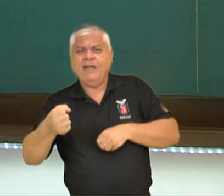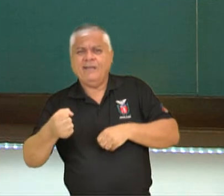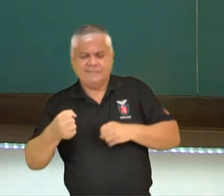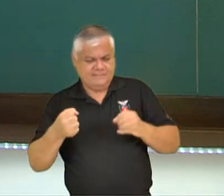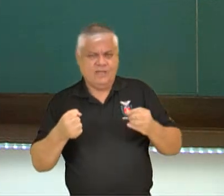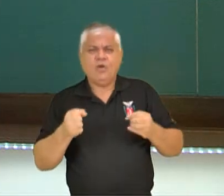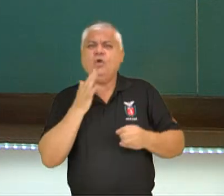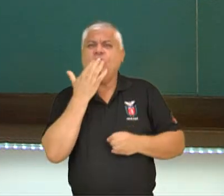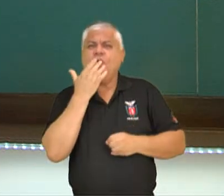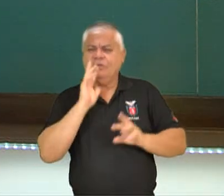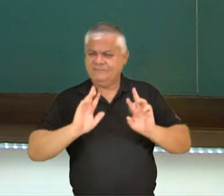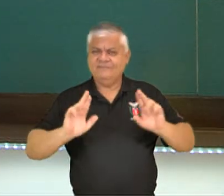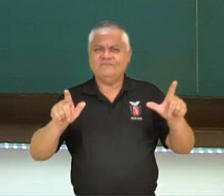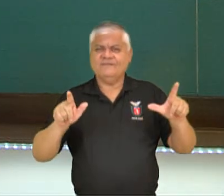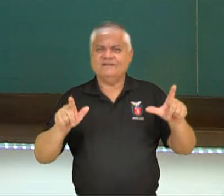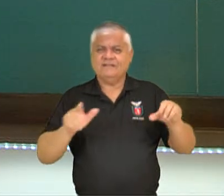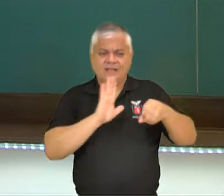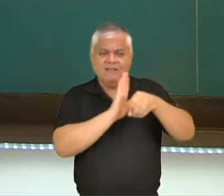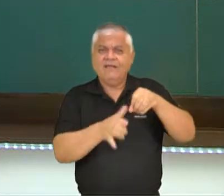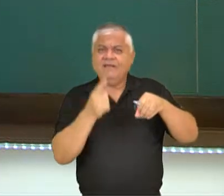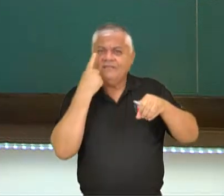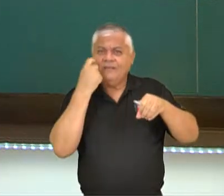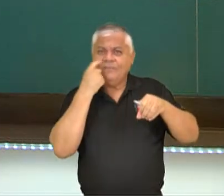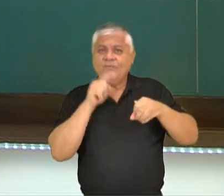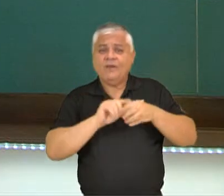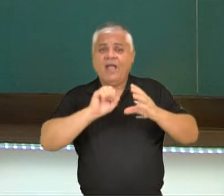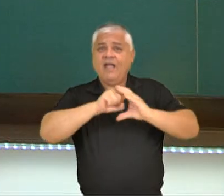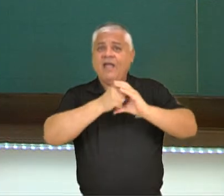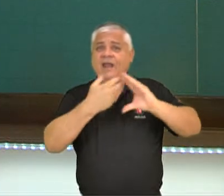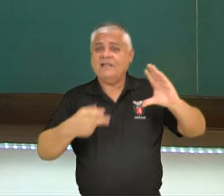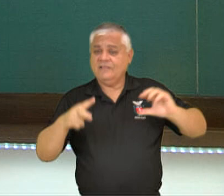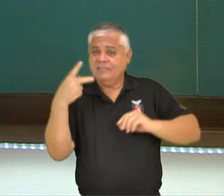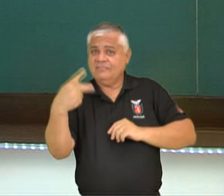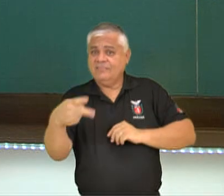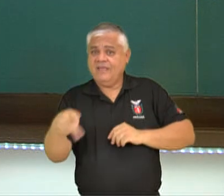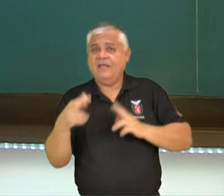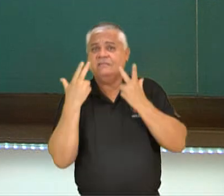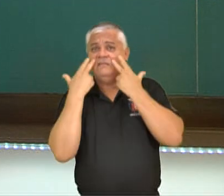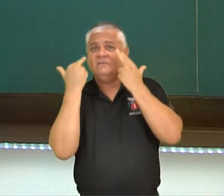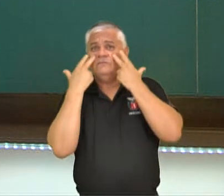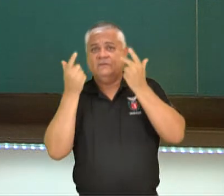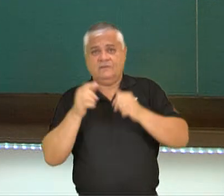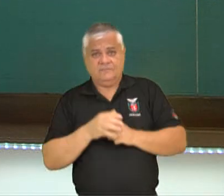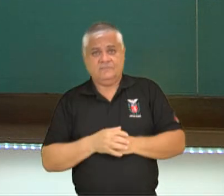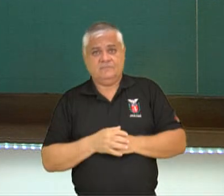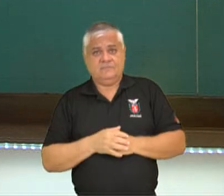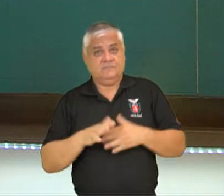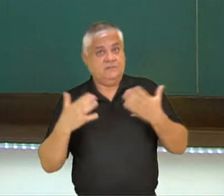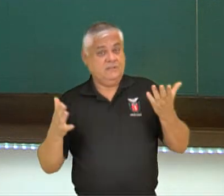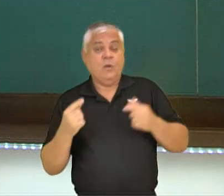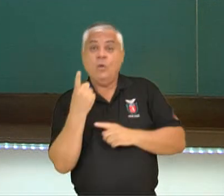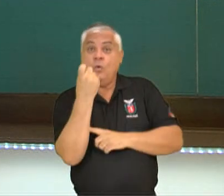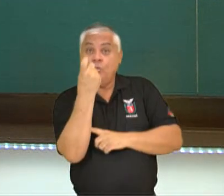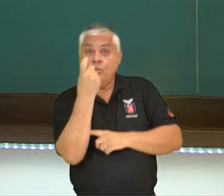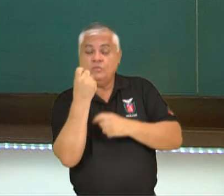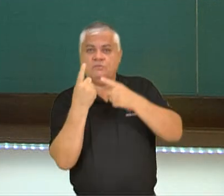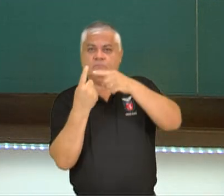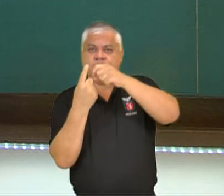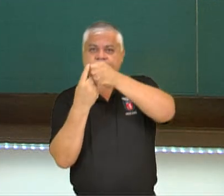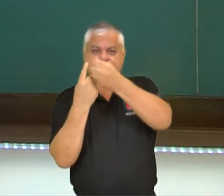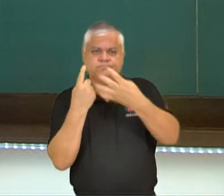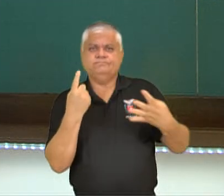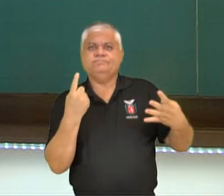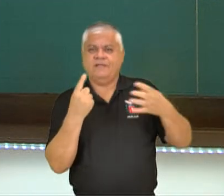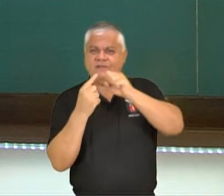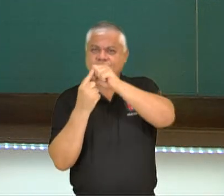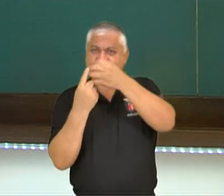só, além da cor da cebola, ainda tem a característica que ela produz um fungicida natural. Então, um único gene, mais de uma